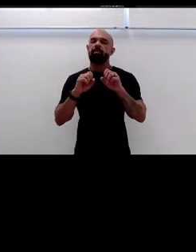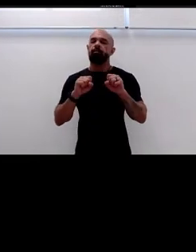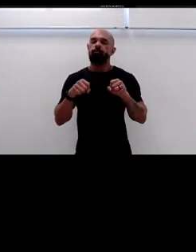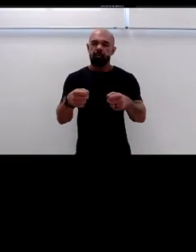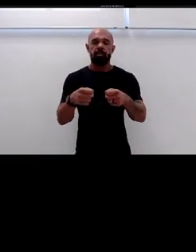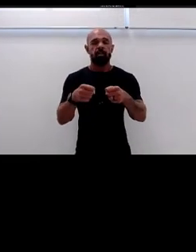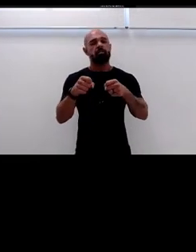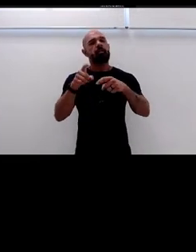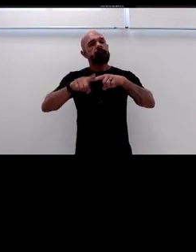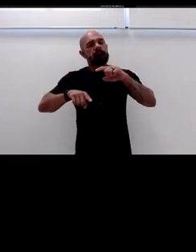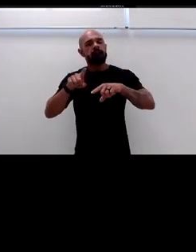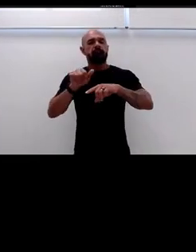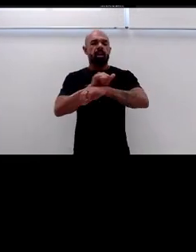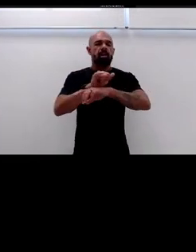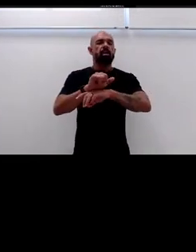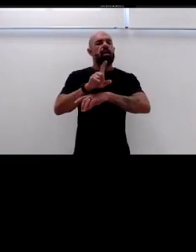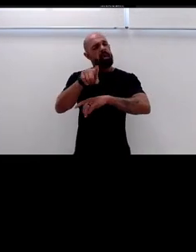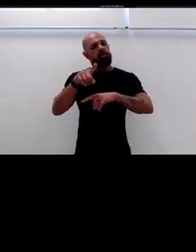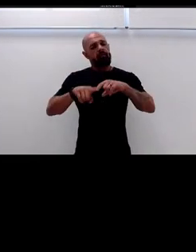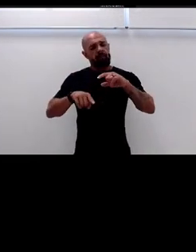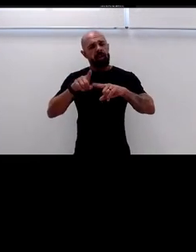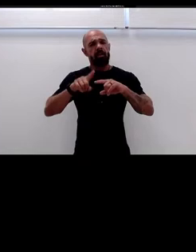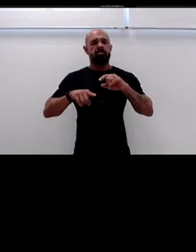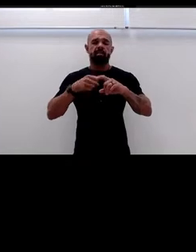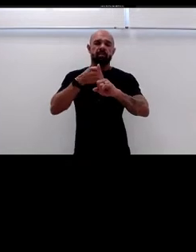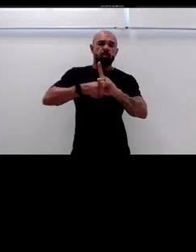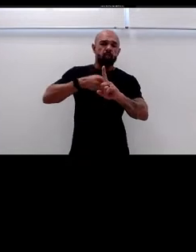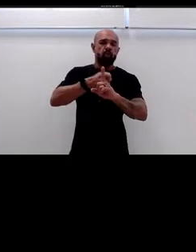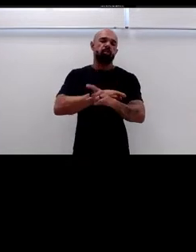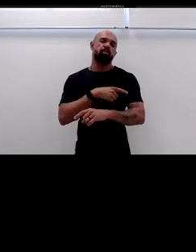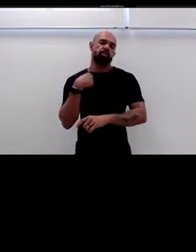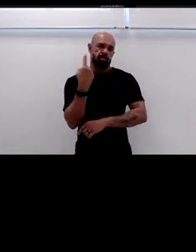eu vejo ela como também foi uma ferramenta dessa luta para a gente.